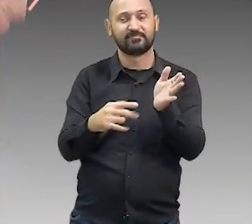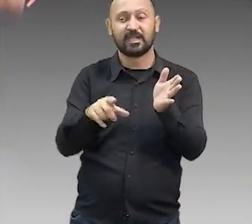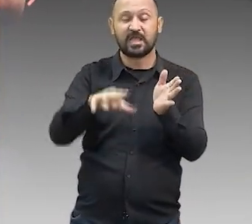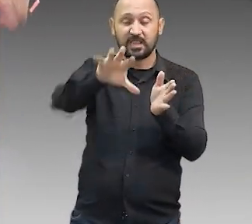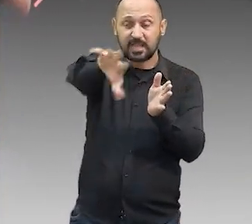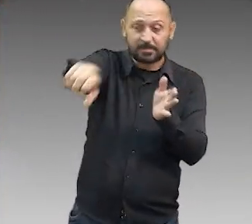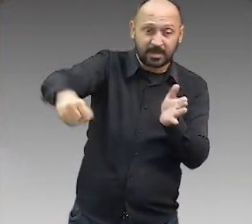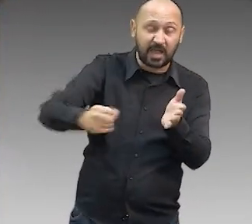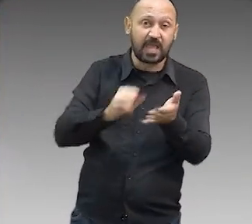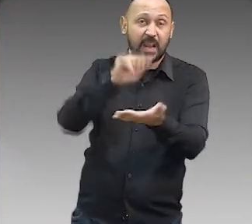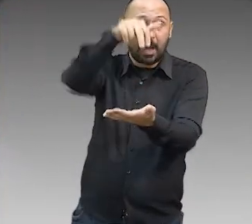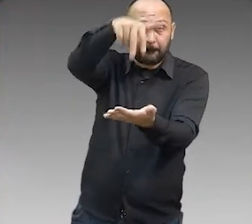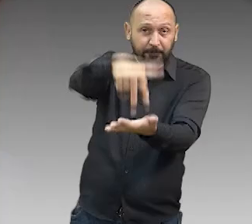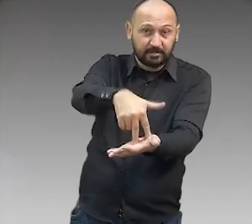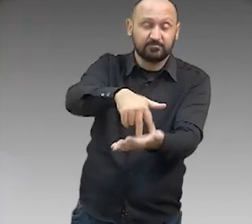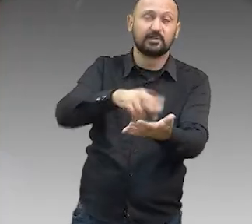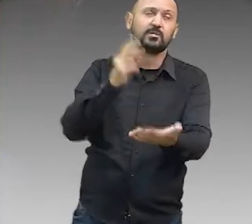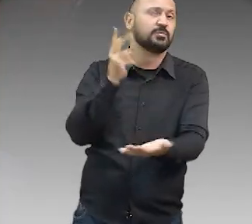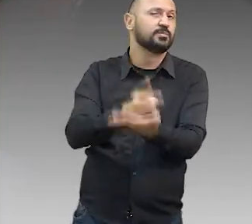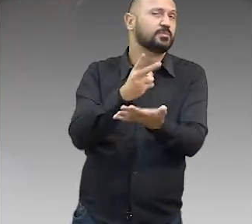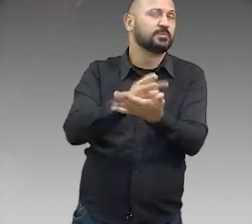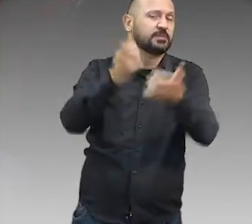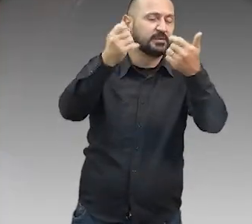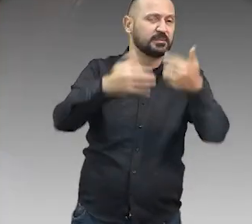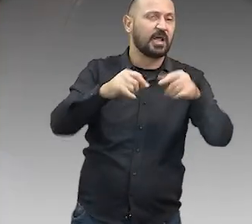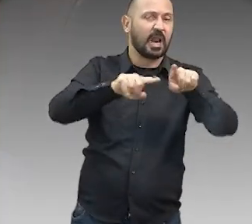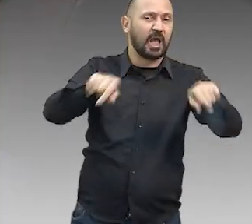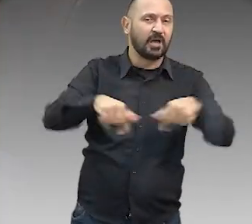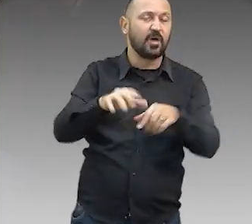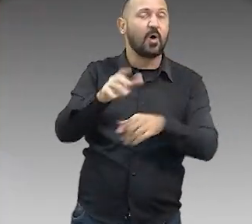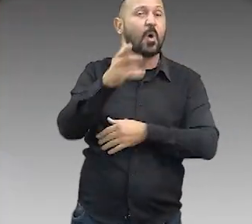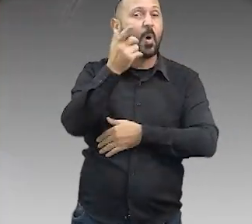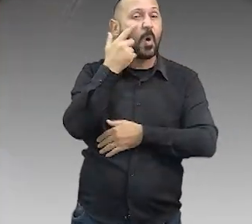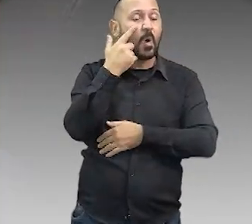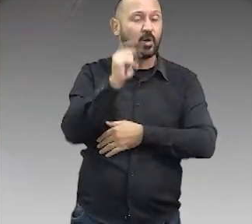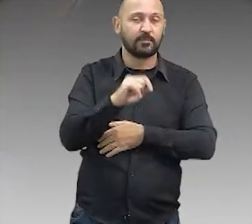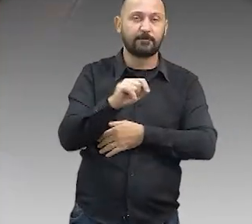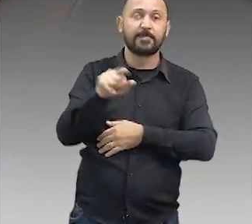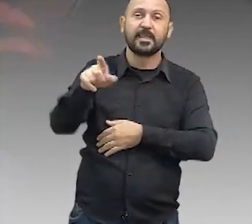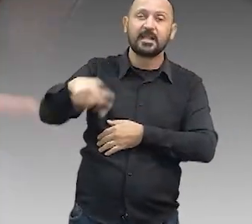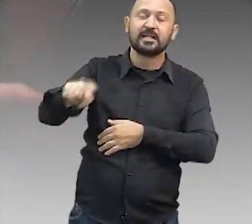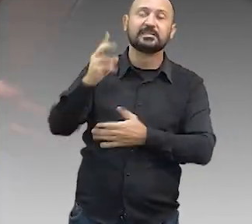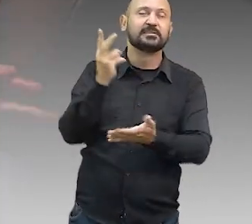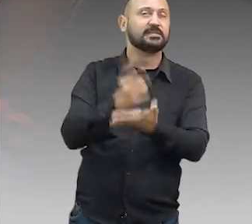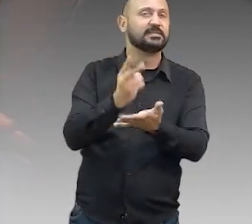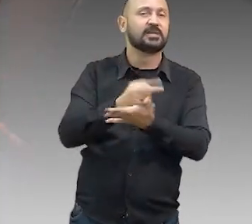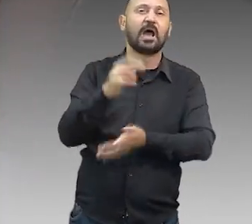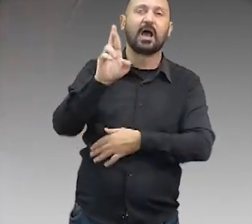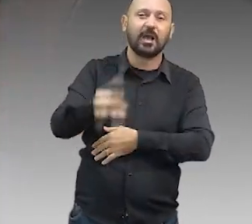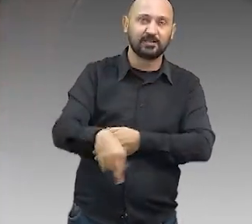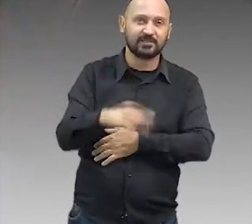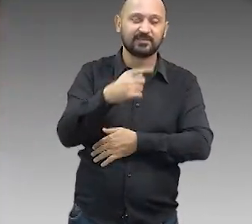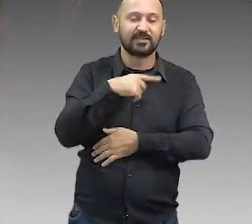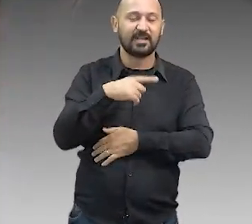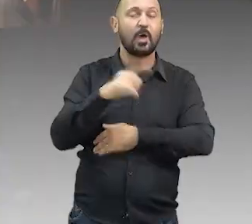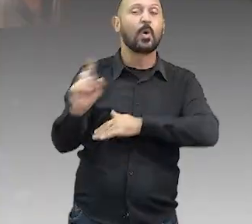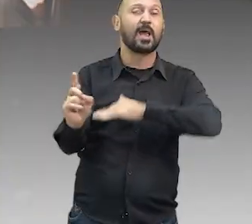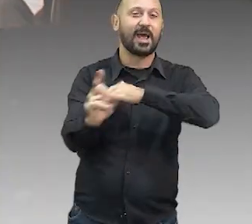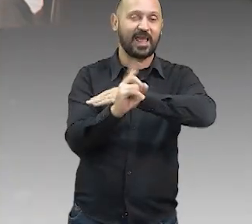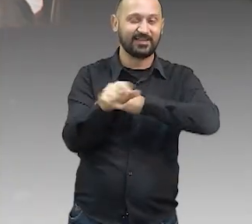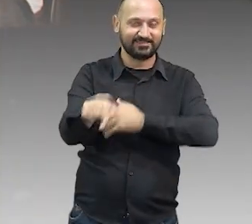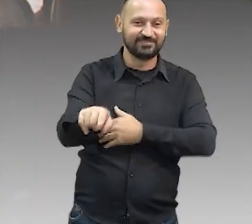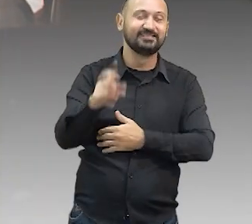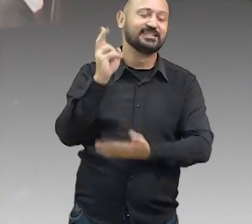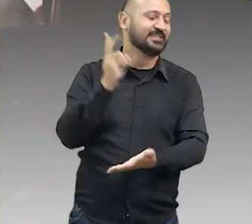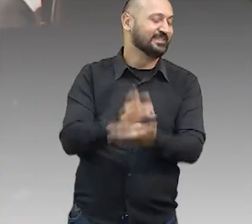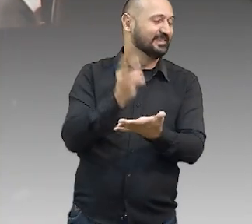olha, o leitor tem sempre razão. É aquela história do cliente. O cliente tem sempre razão. Quem é o nosso cliente? É o leitor. Então, ele tem